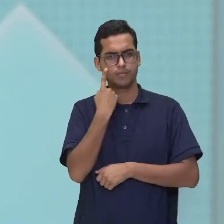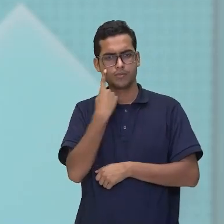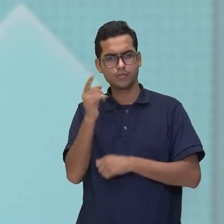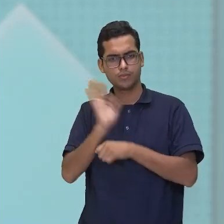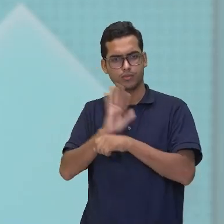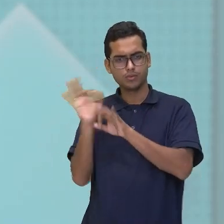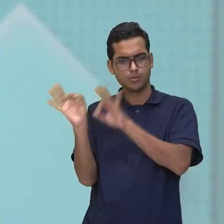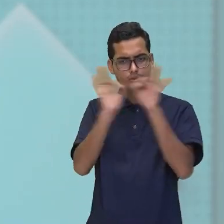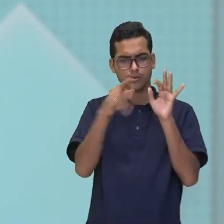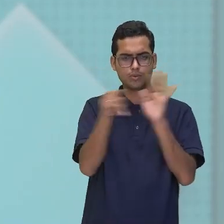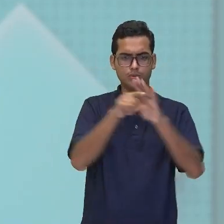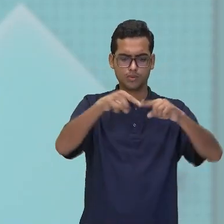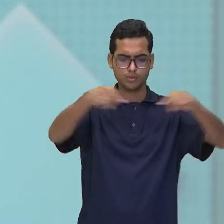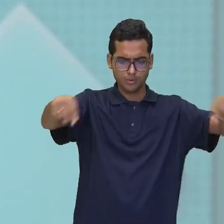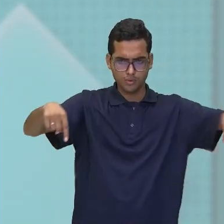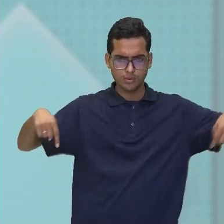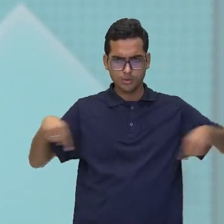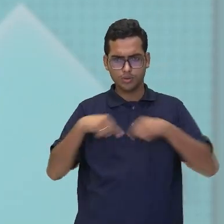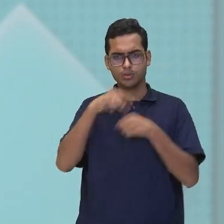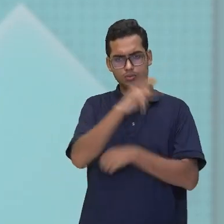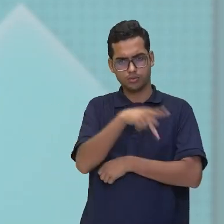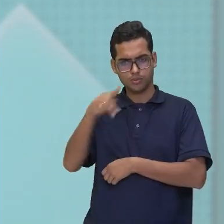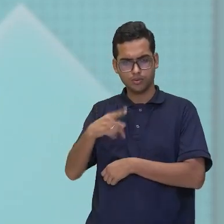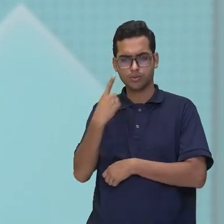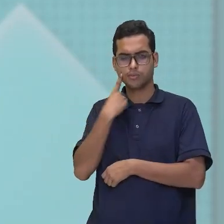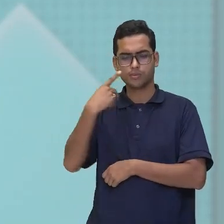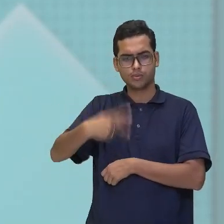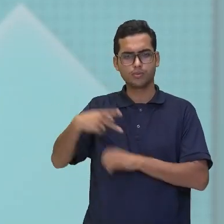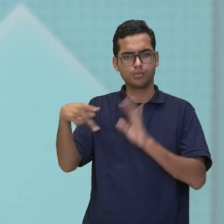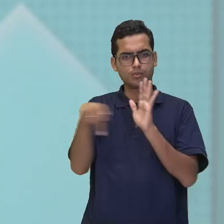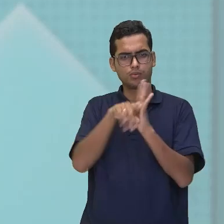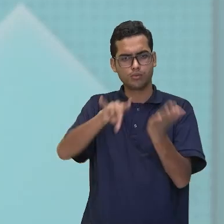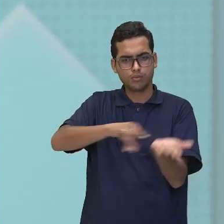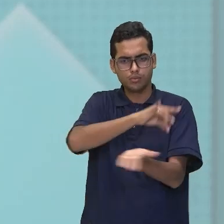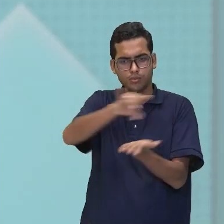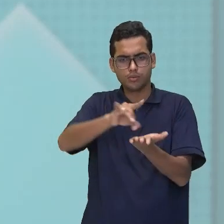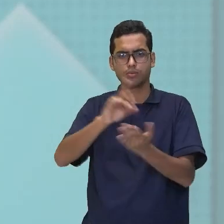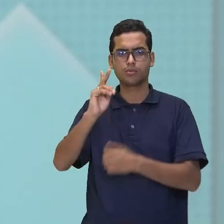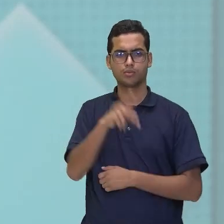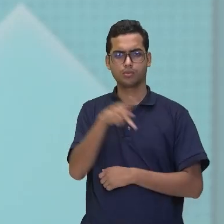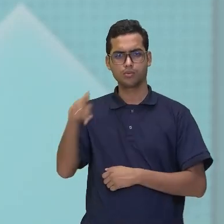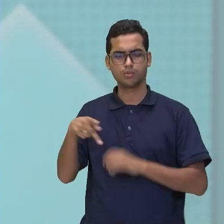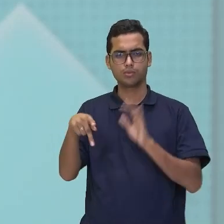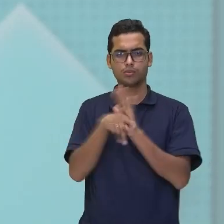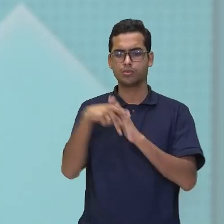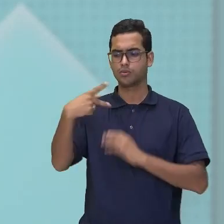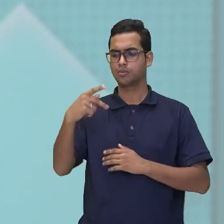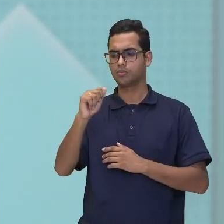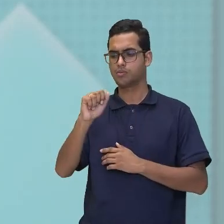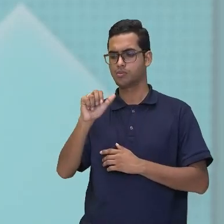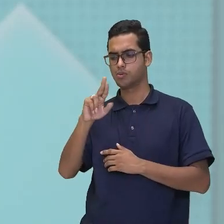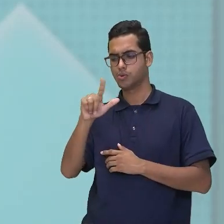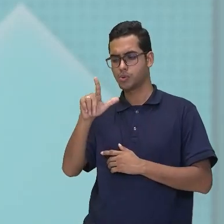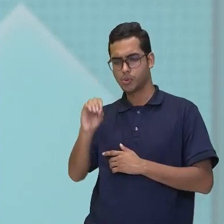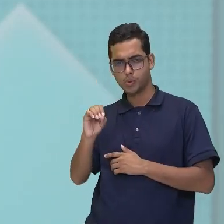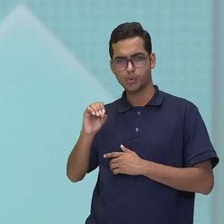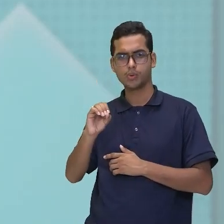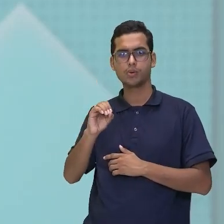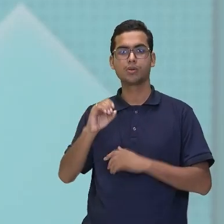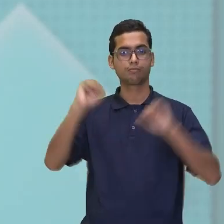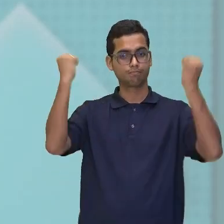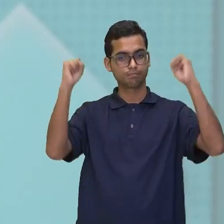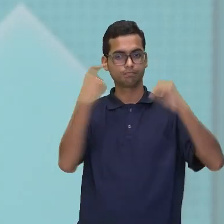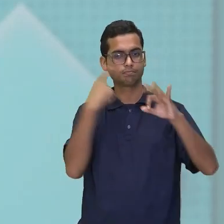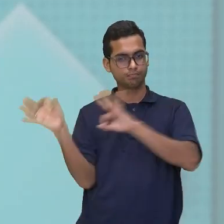na sala dos professores do Centro de Mídias, com a participação do professor Paulo de Educação Física. Então, vamos